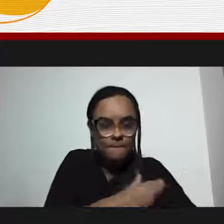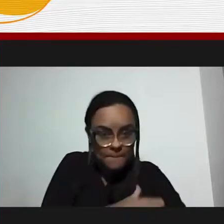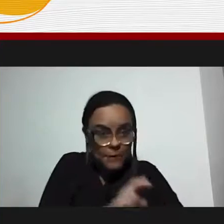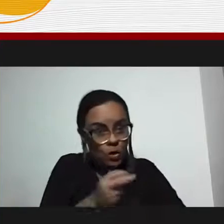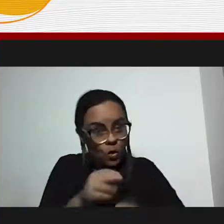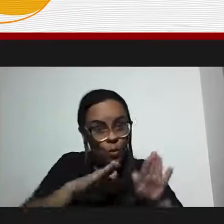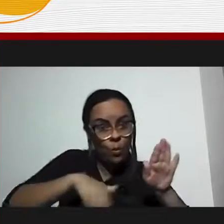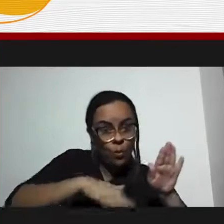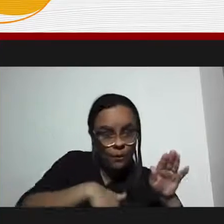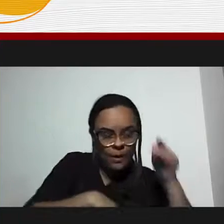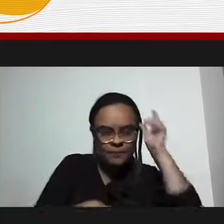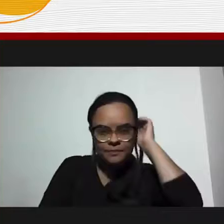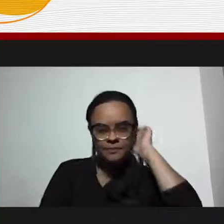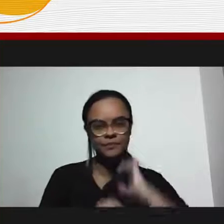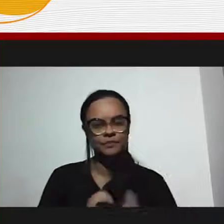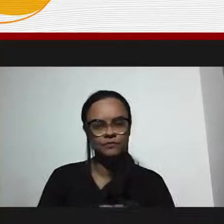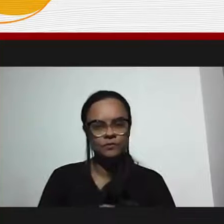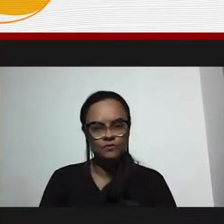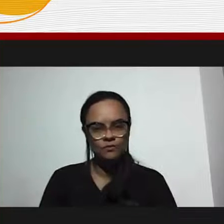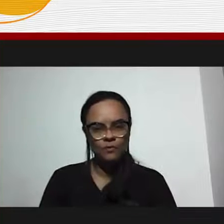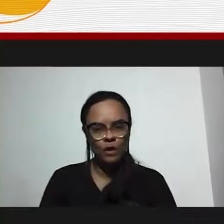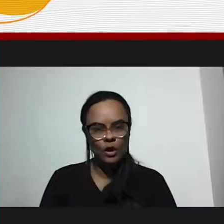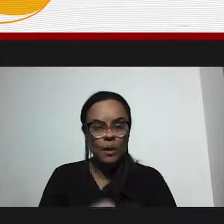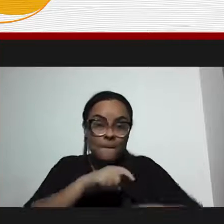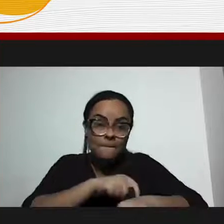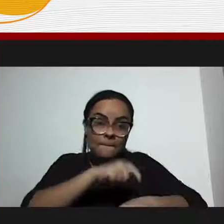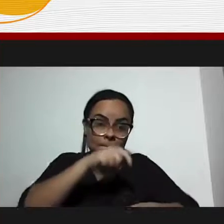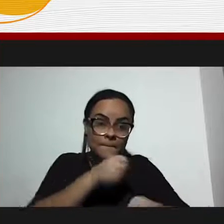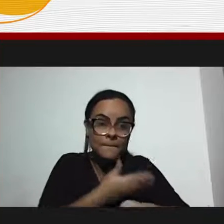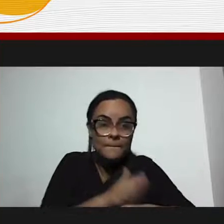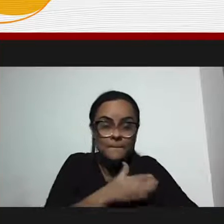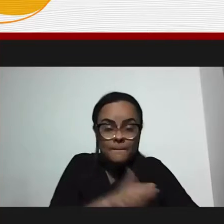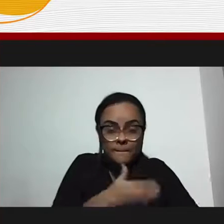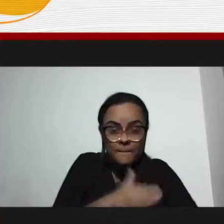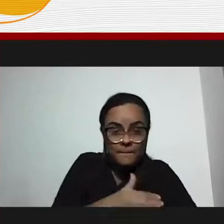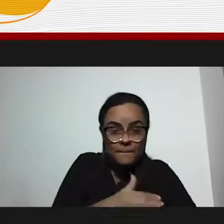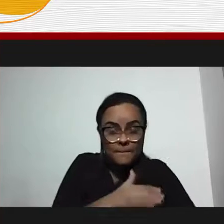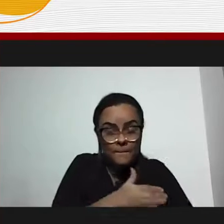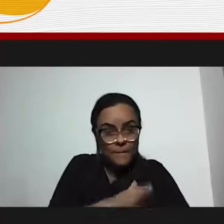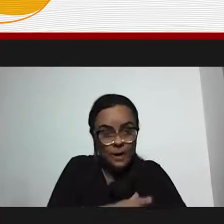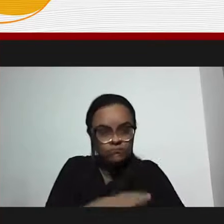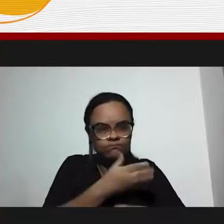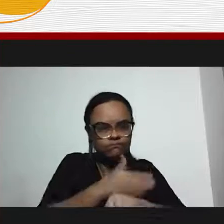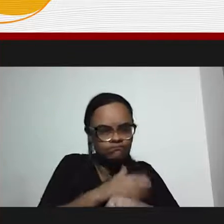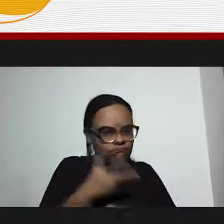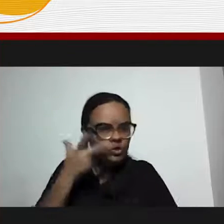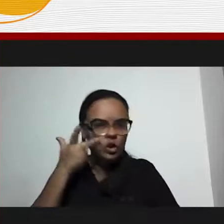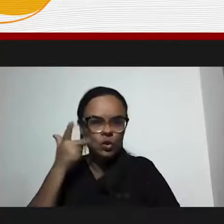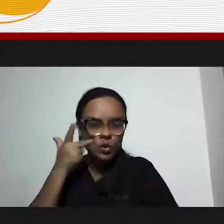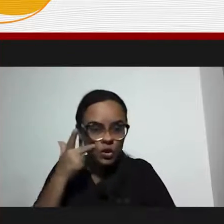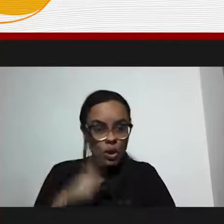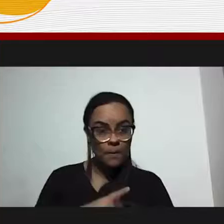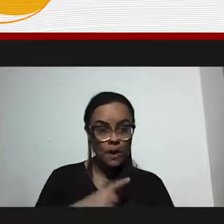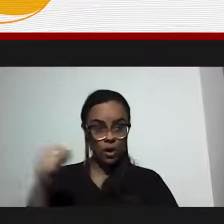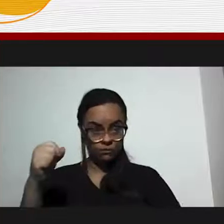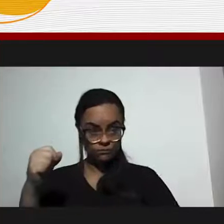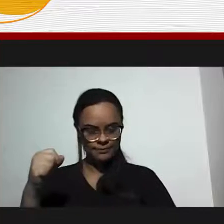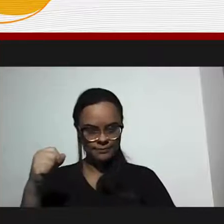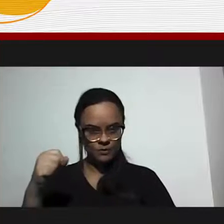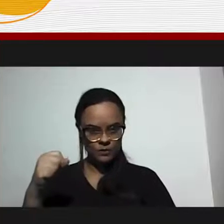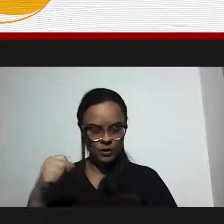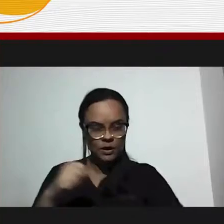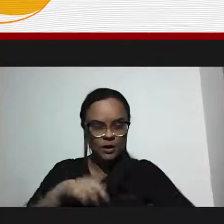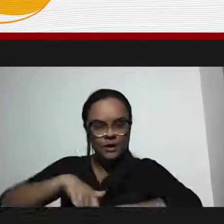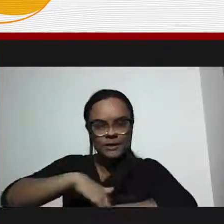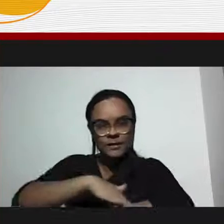começar a competir, né? Naquele momento eu estava treinando e aí eu fiz meu treino, beleza. Saí da piscina, pela